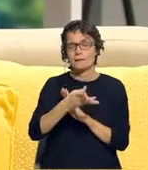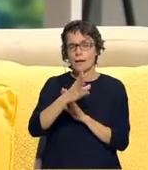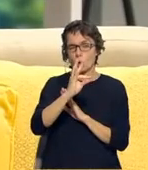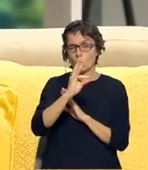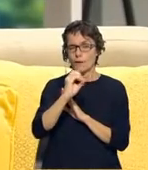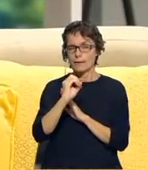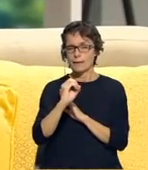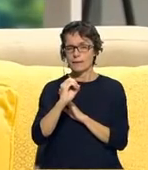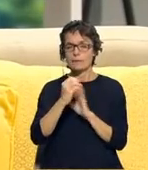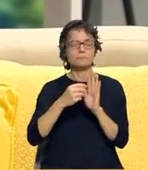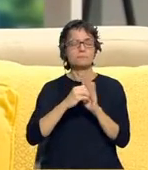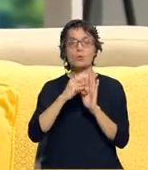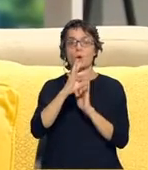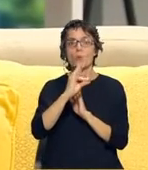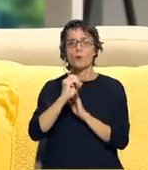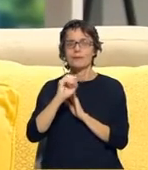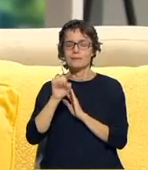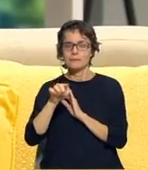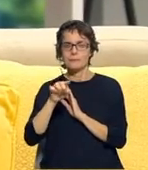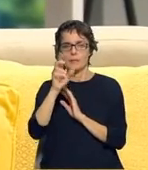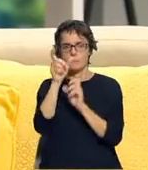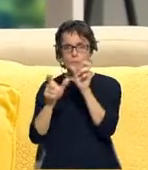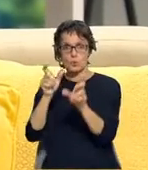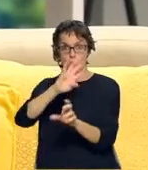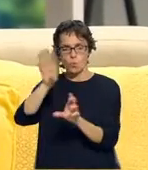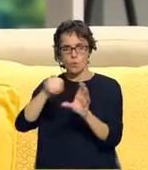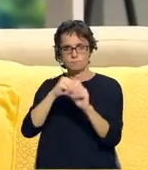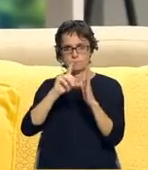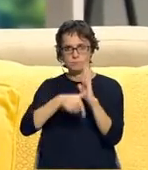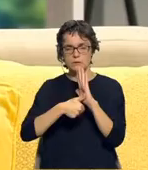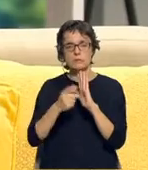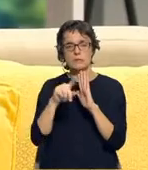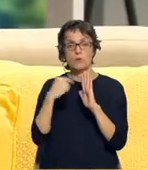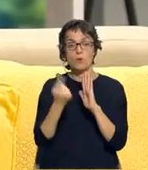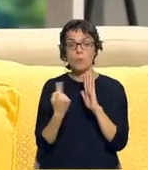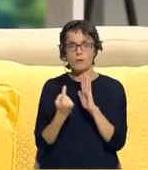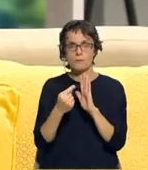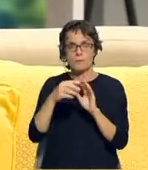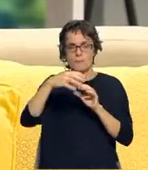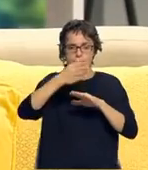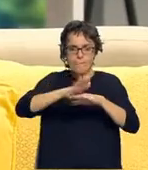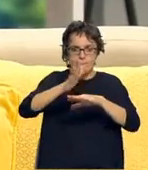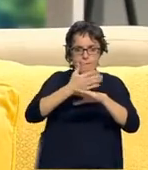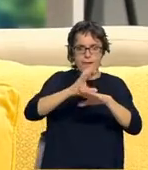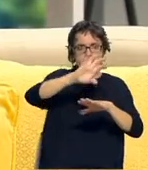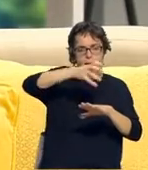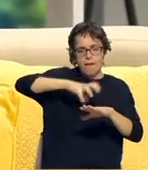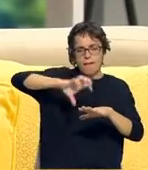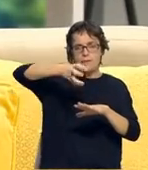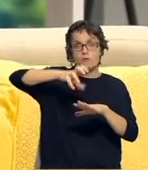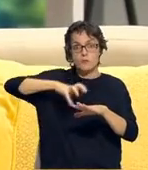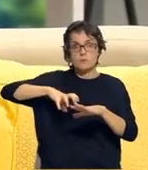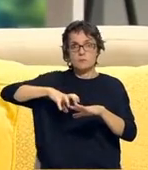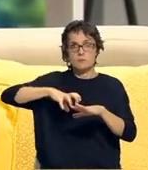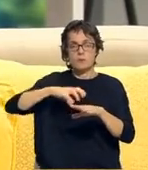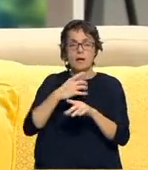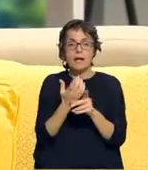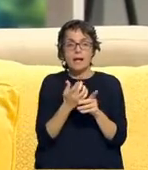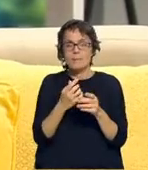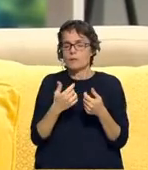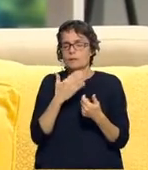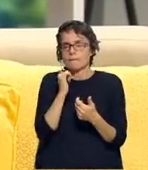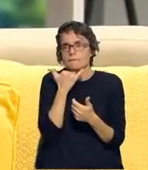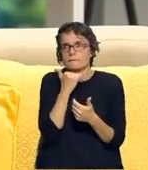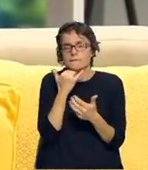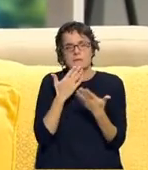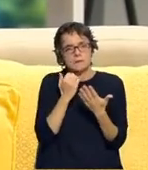e temos que dividir por distritos. Exatamente. Então temos todos os distritos do país país a participar, portanto é com muita felicidade que